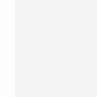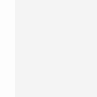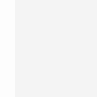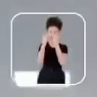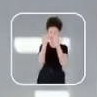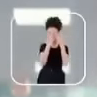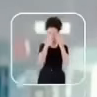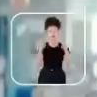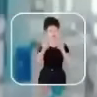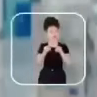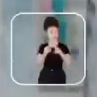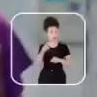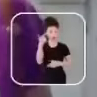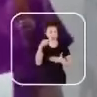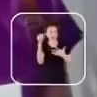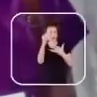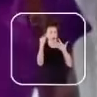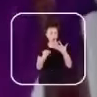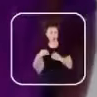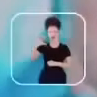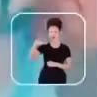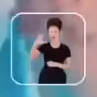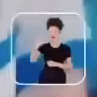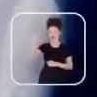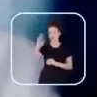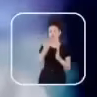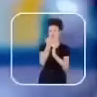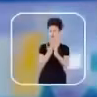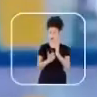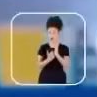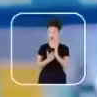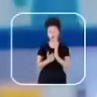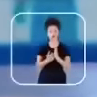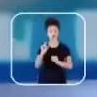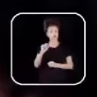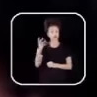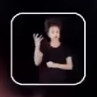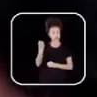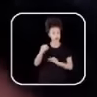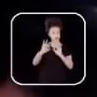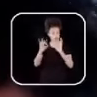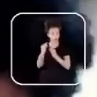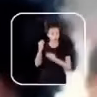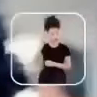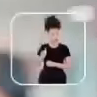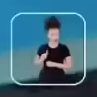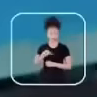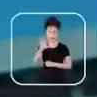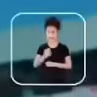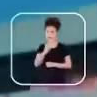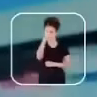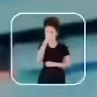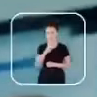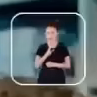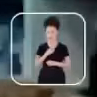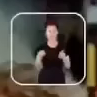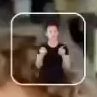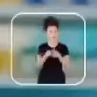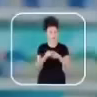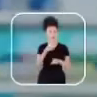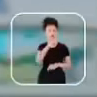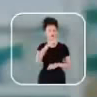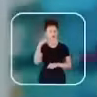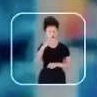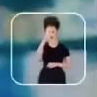lá Olha só que coisa aqui ó e isso poucos dias depois de dizer que não a farmácia popular voltou mais